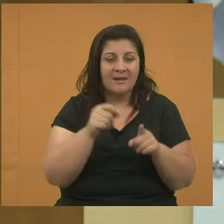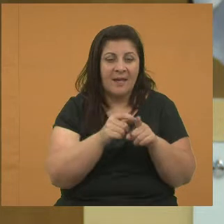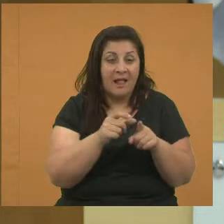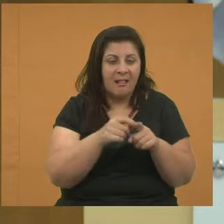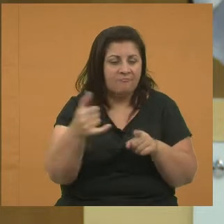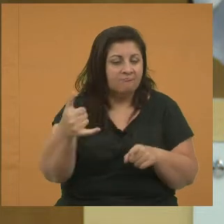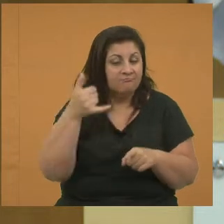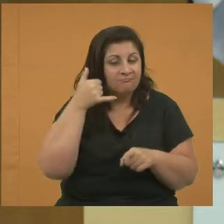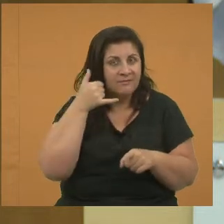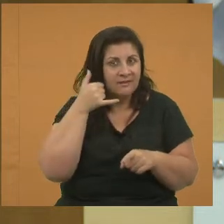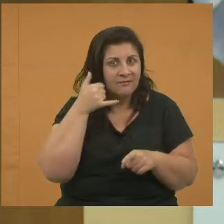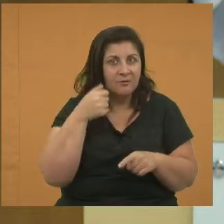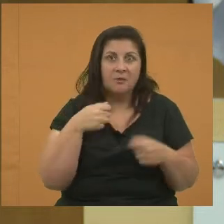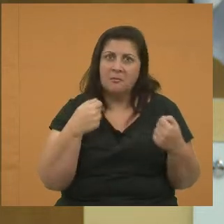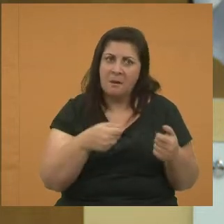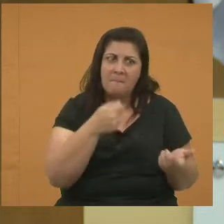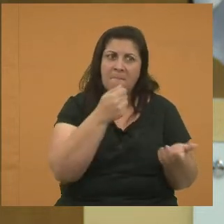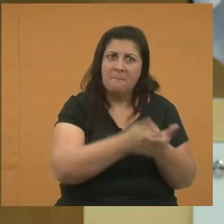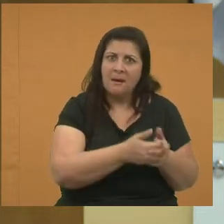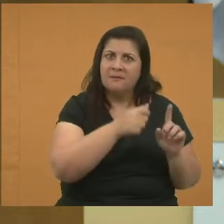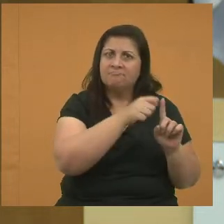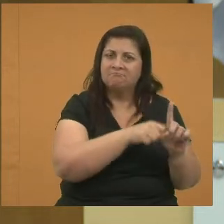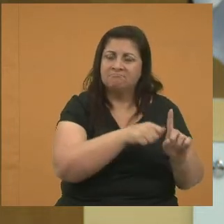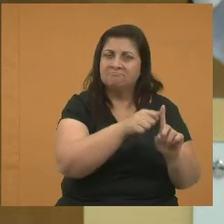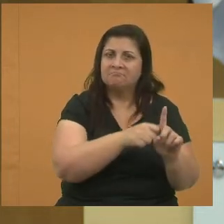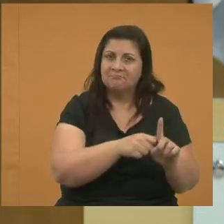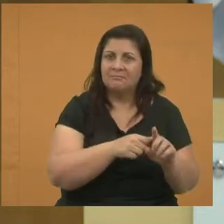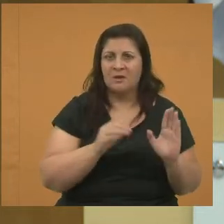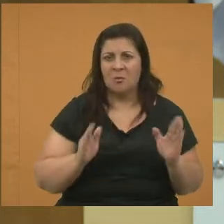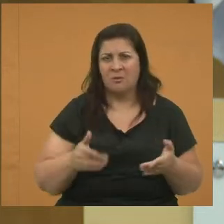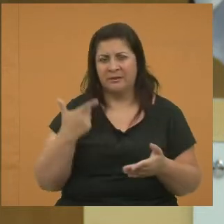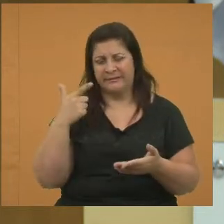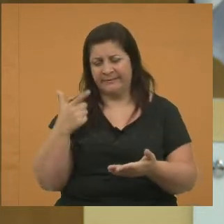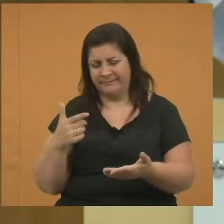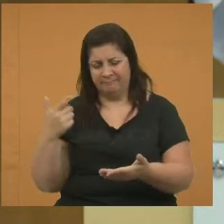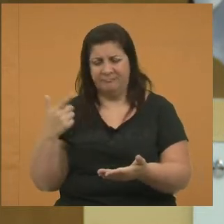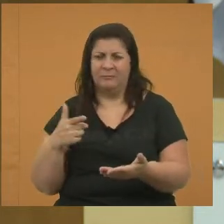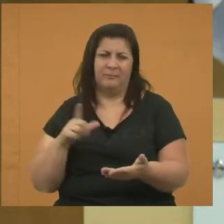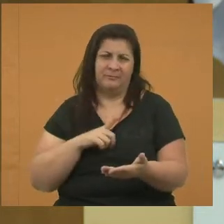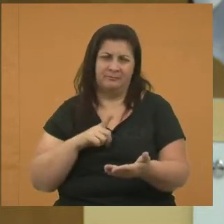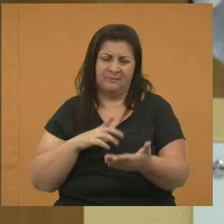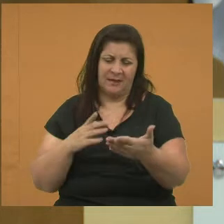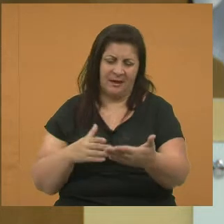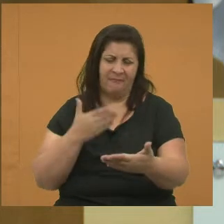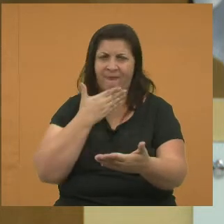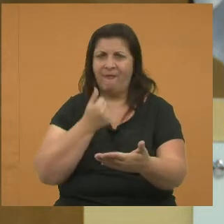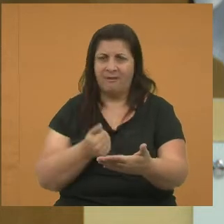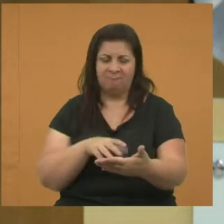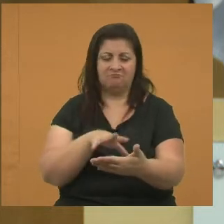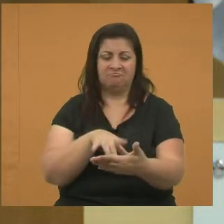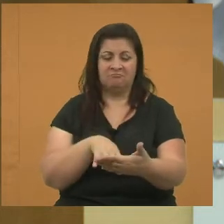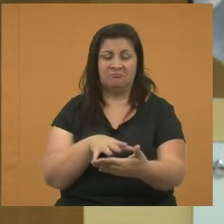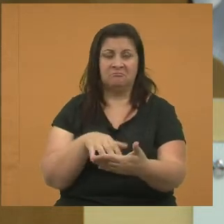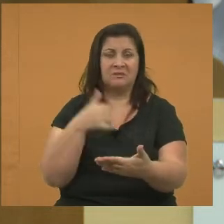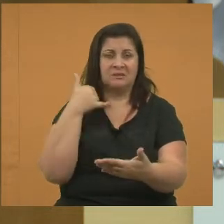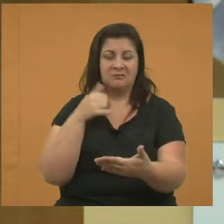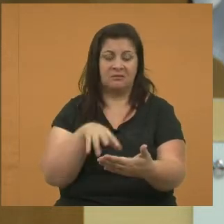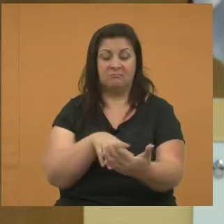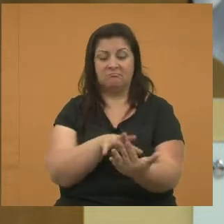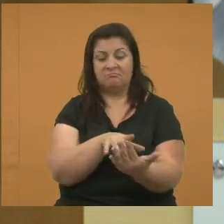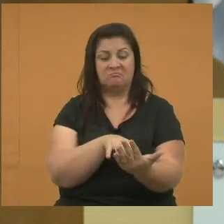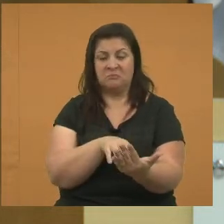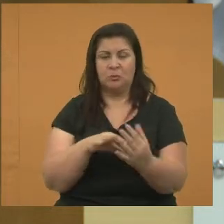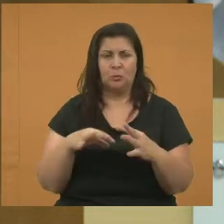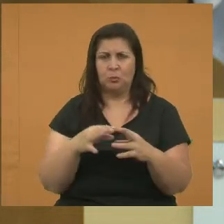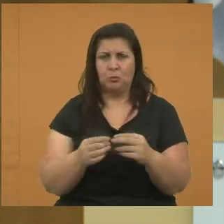telefone, né? Hoje você tem um smartphone na sua mão E eu me recordo que o primeiro comércio que nós montamos